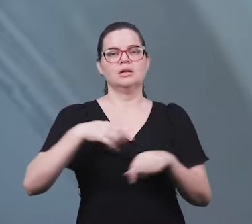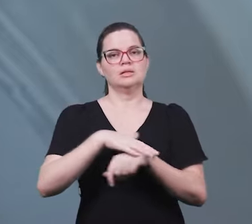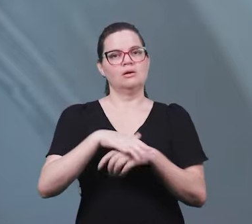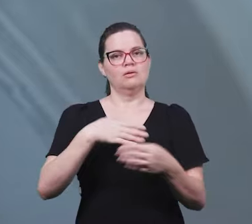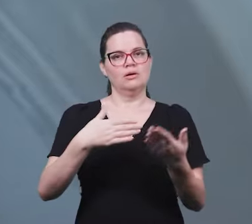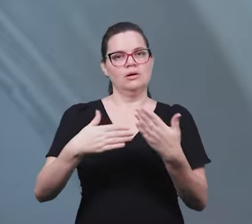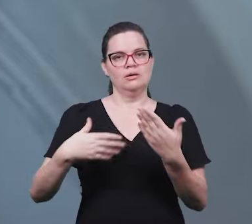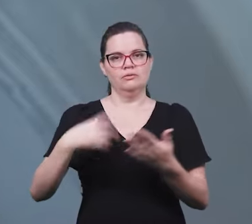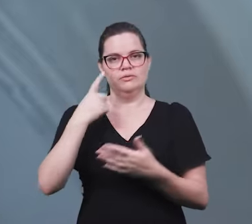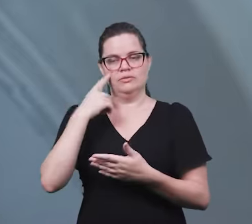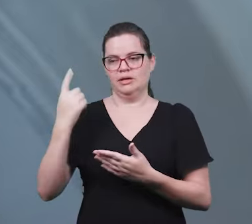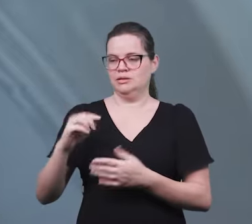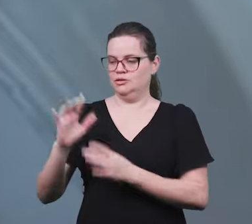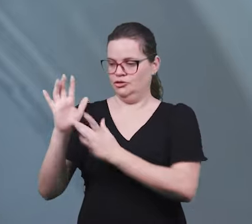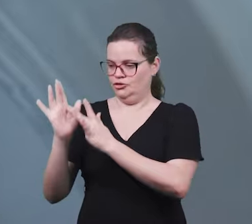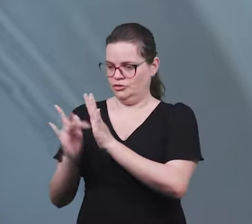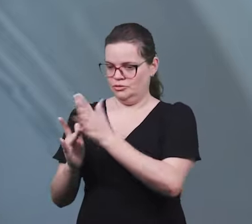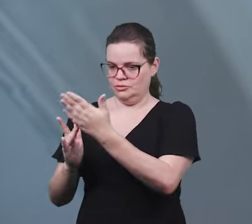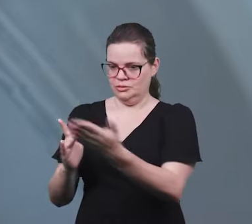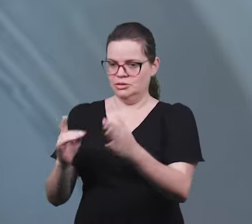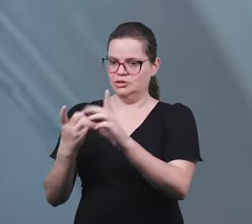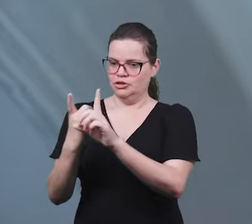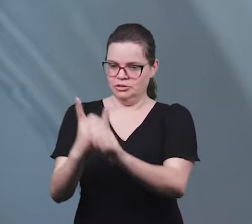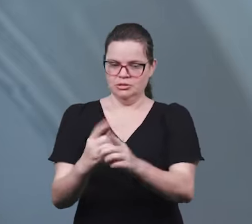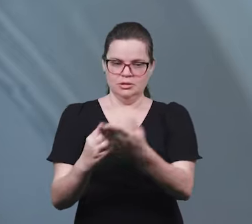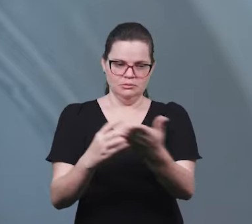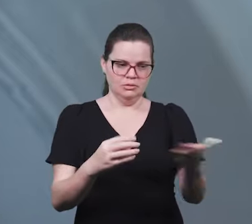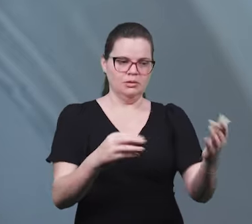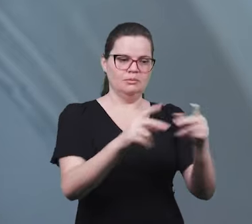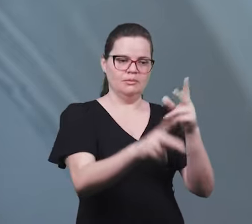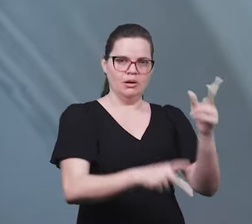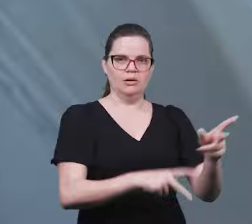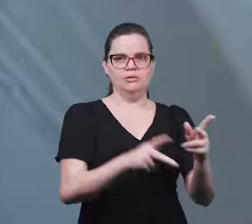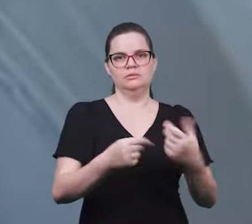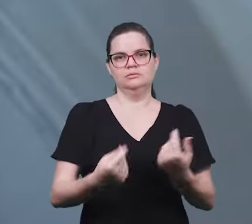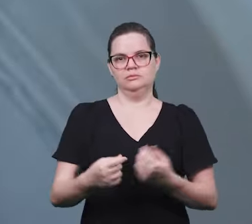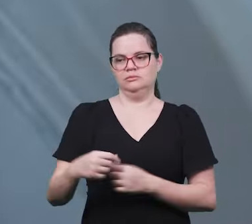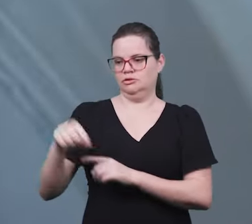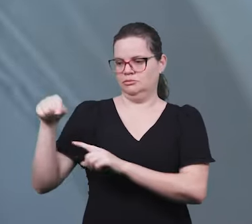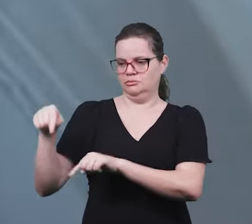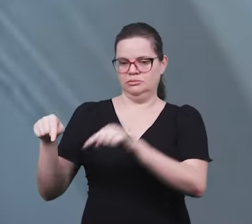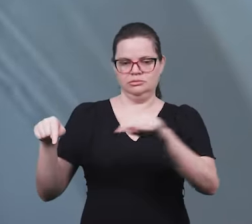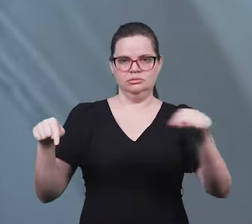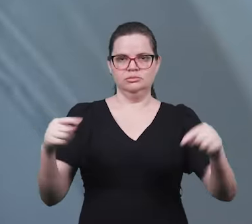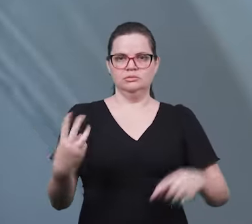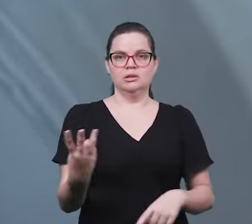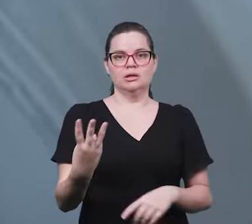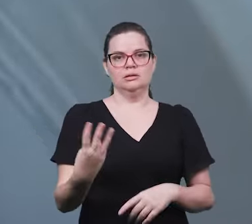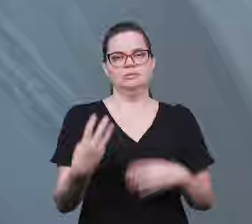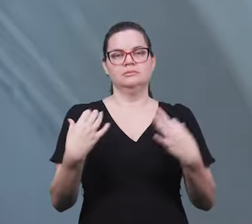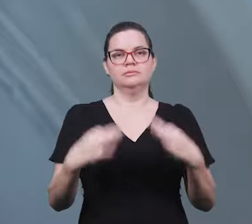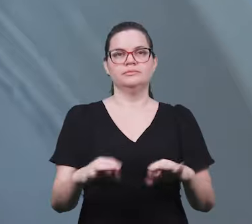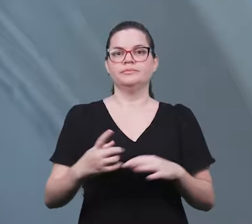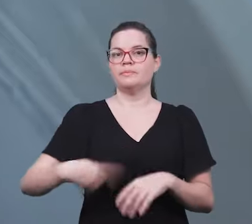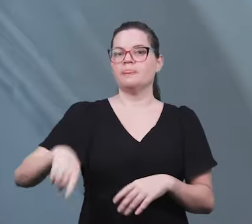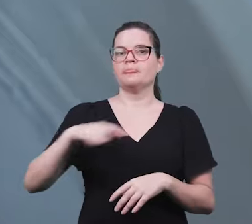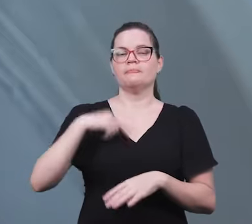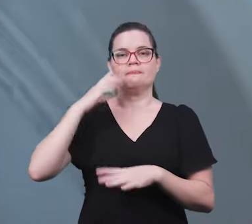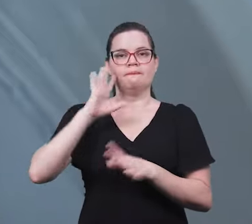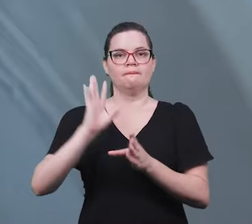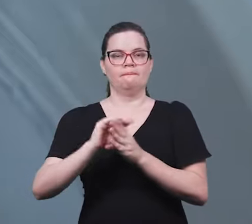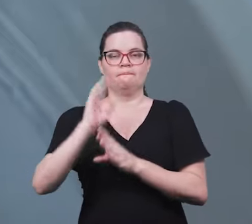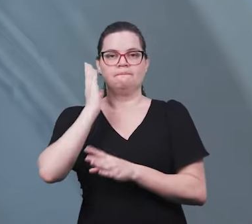vinham desse tipo de operação. E o que eu e você precisamos ter a consciência como igreja fiel